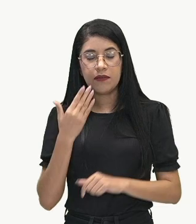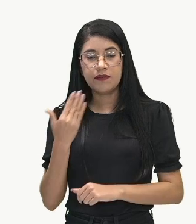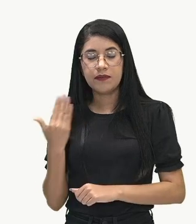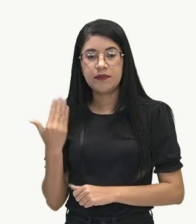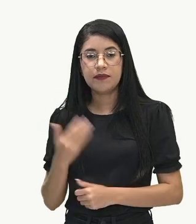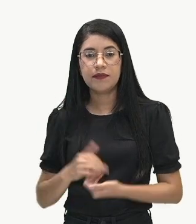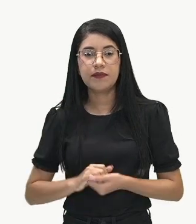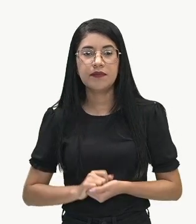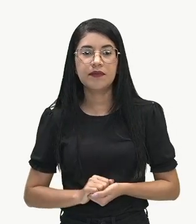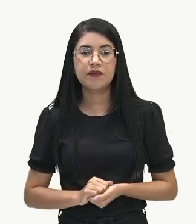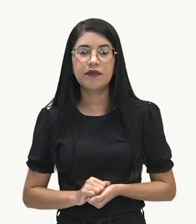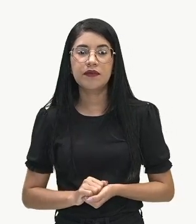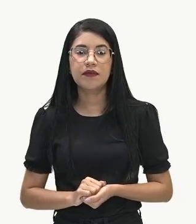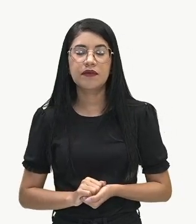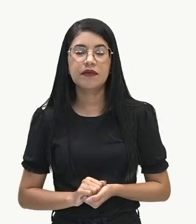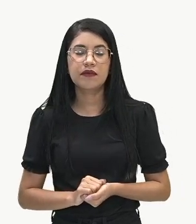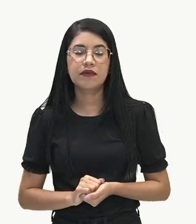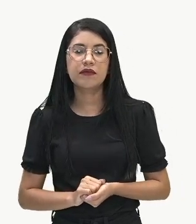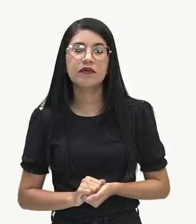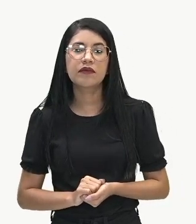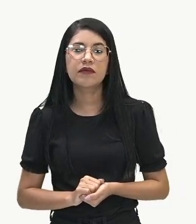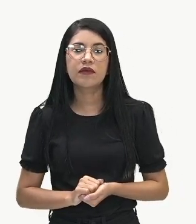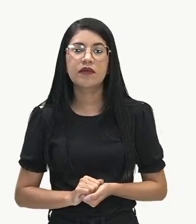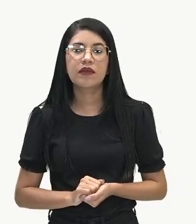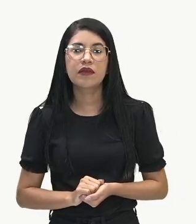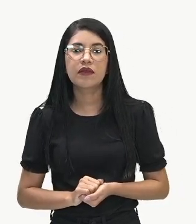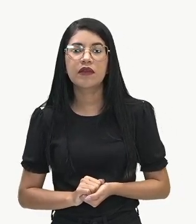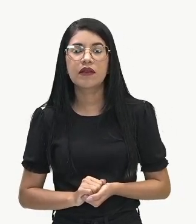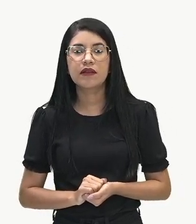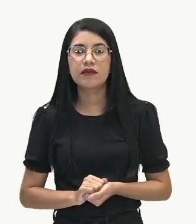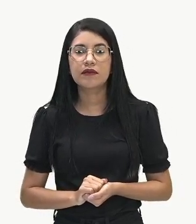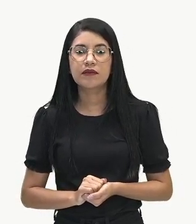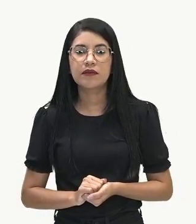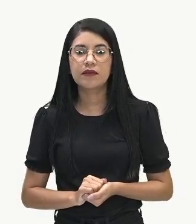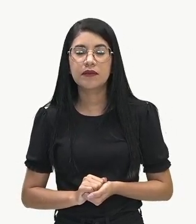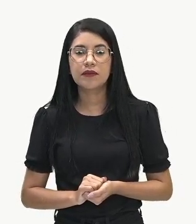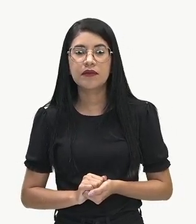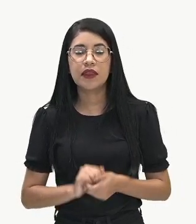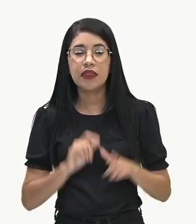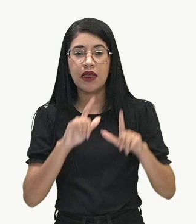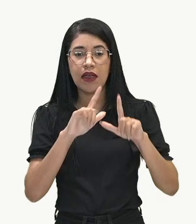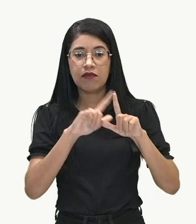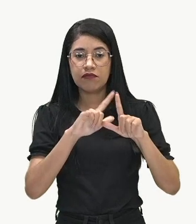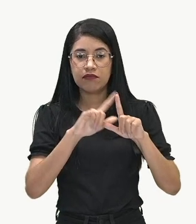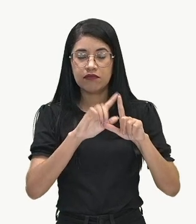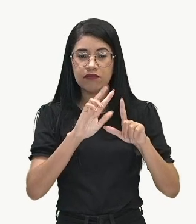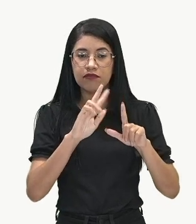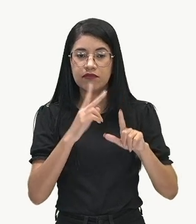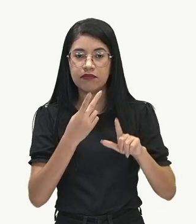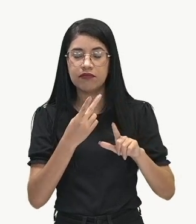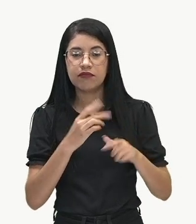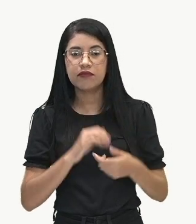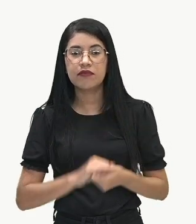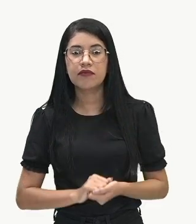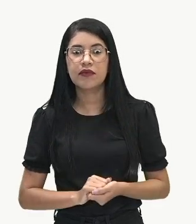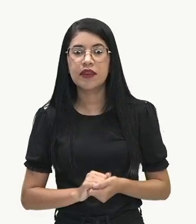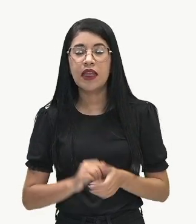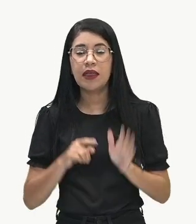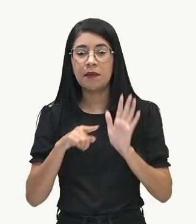passo, que nós teremos o seguinte. A entalpia do produto é aquele valor, menos